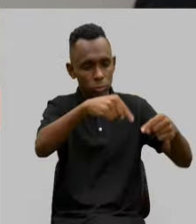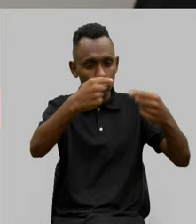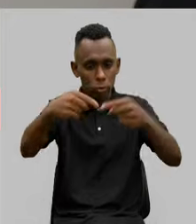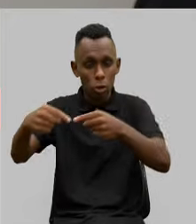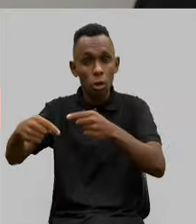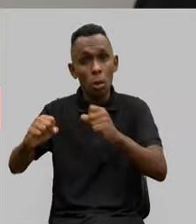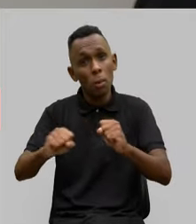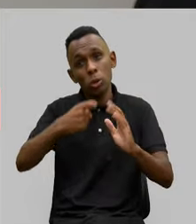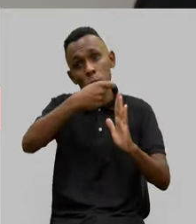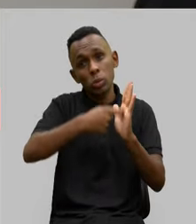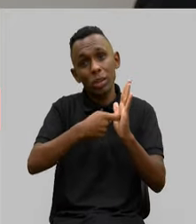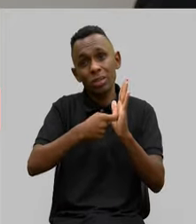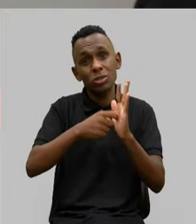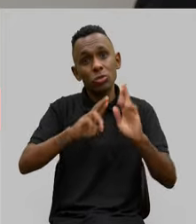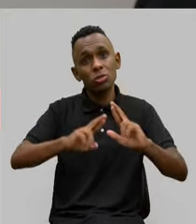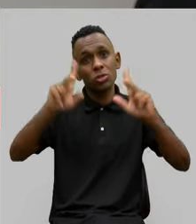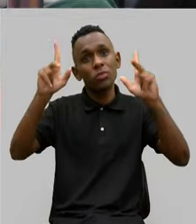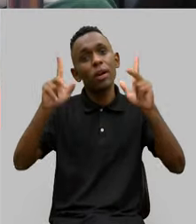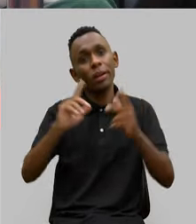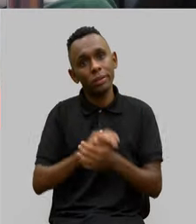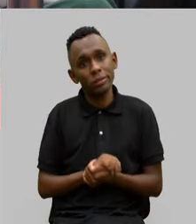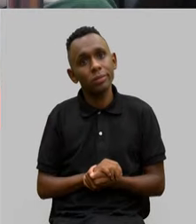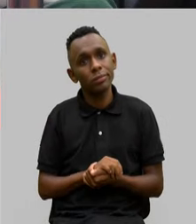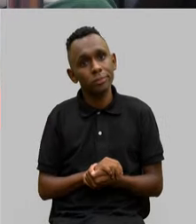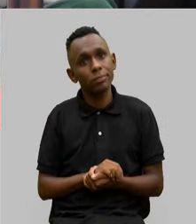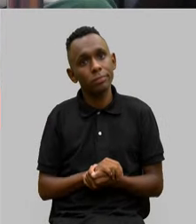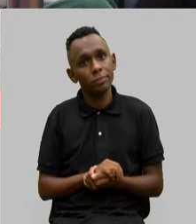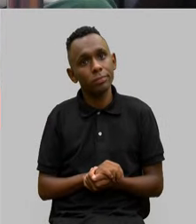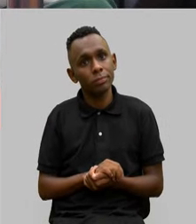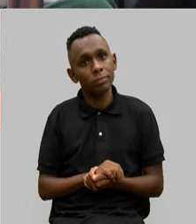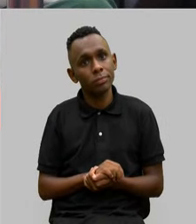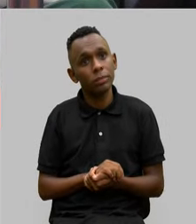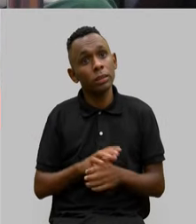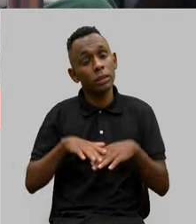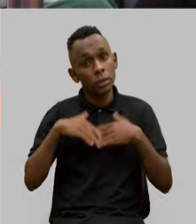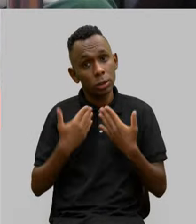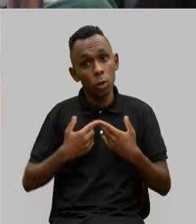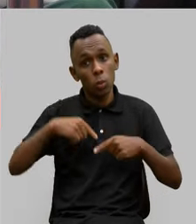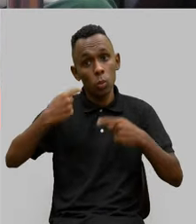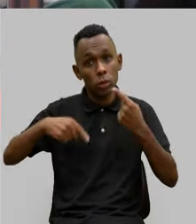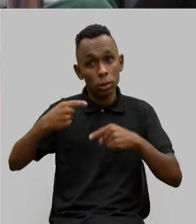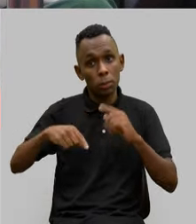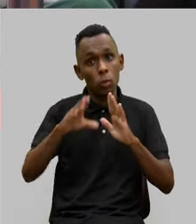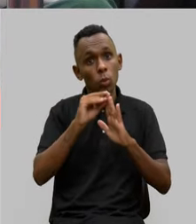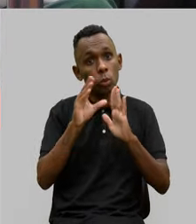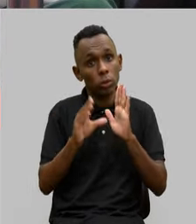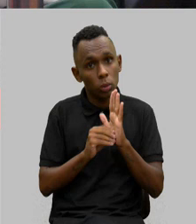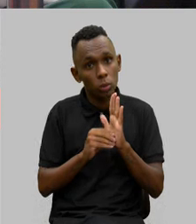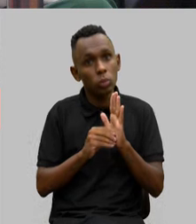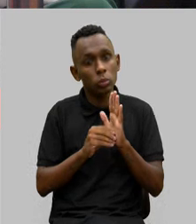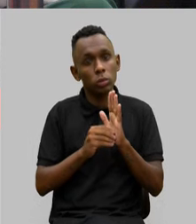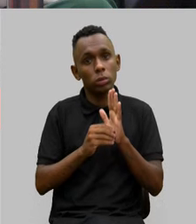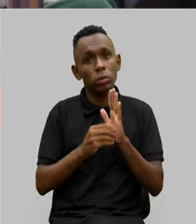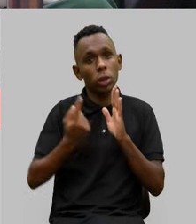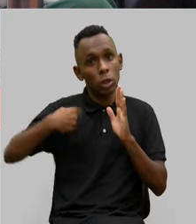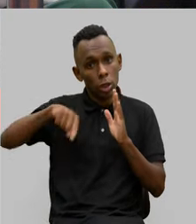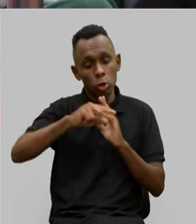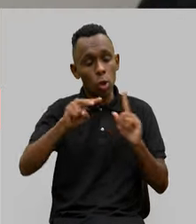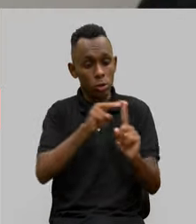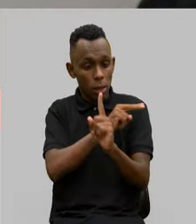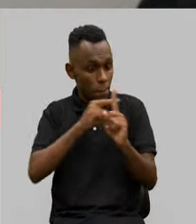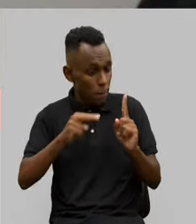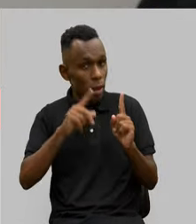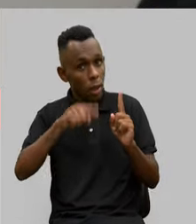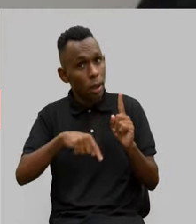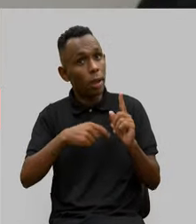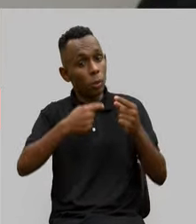um texto completamente diferente então a disputa do conteúdo na nossa perspectiva ela